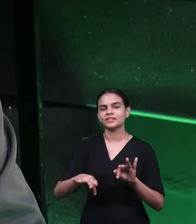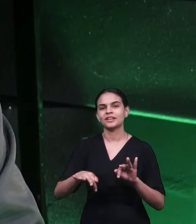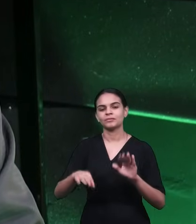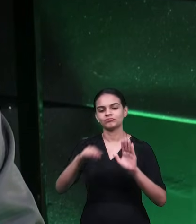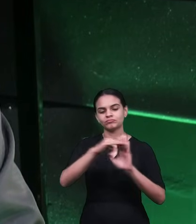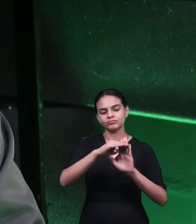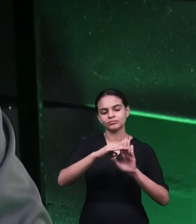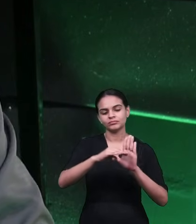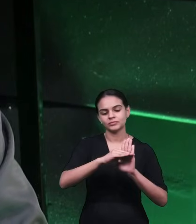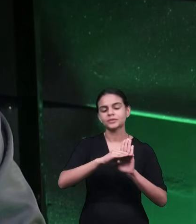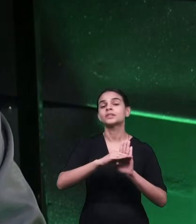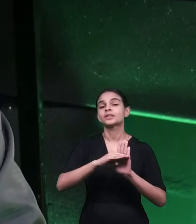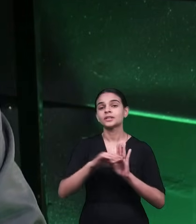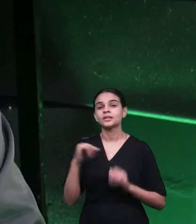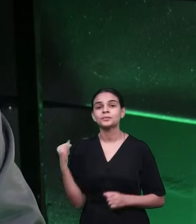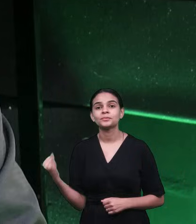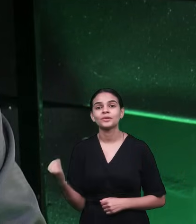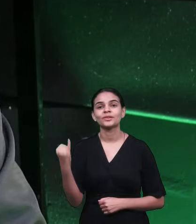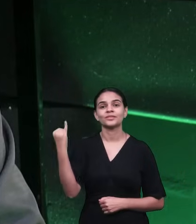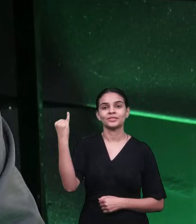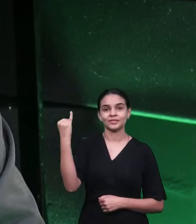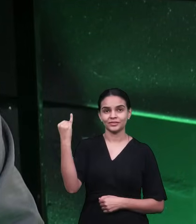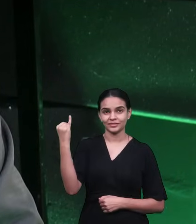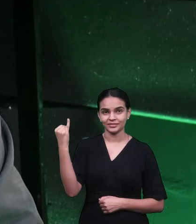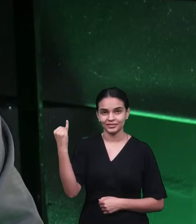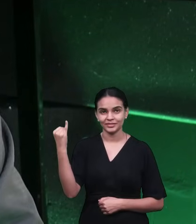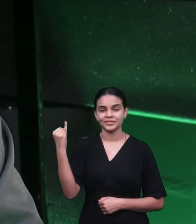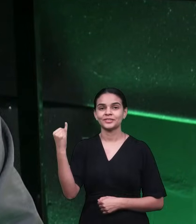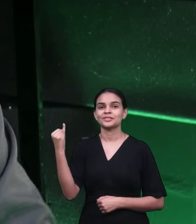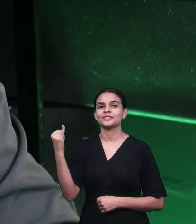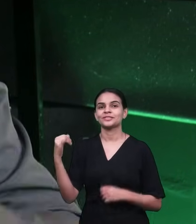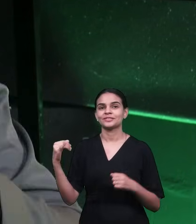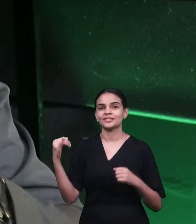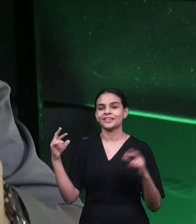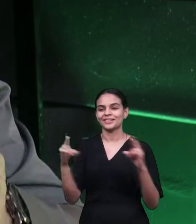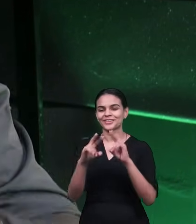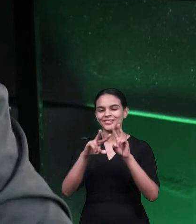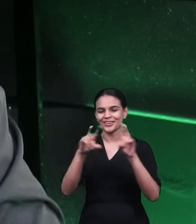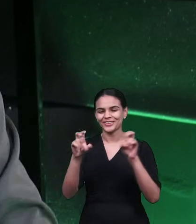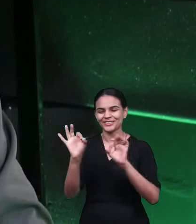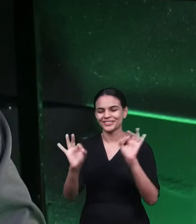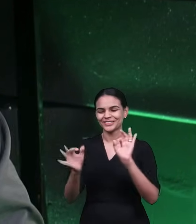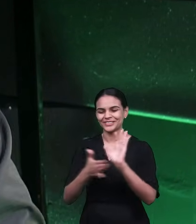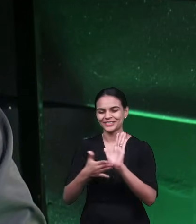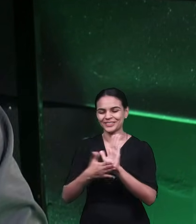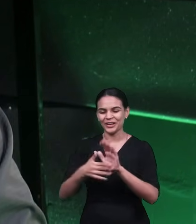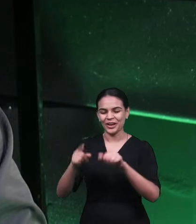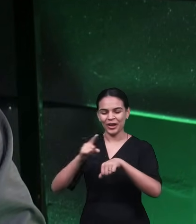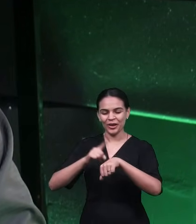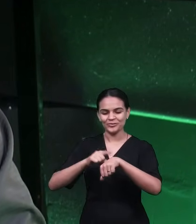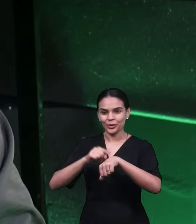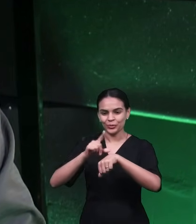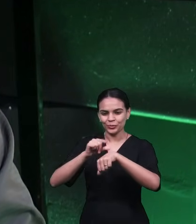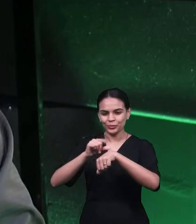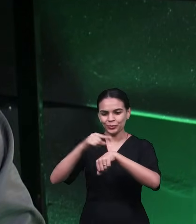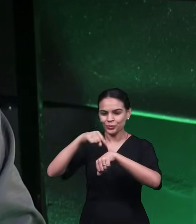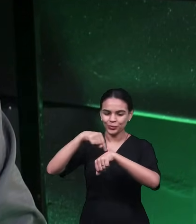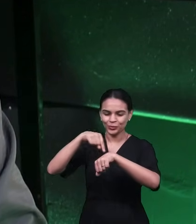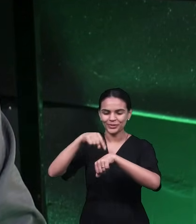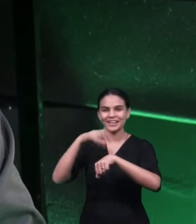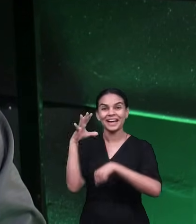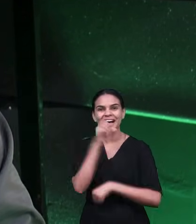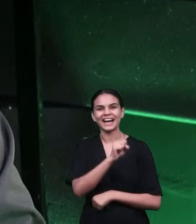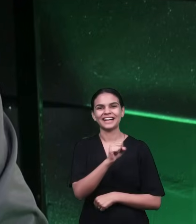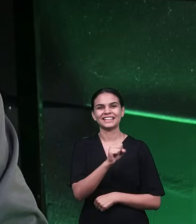É importante aqui que nós vemos que, quando nós estamos falando do Senhor, né, do projeto de Deus, o tempo ele passa muito rápido. Eu gostaria de passar para o pastor Tiago, que é o